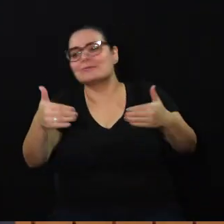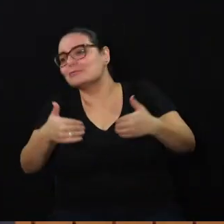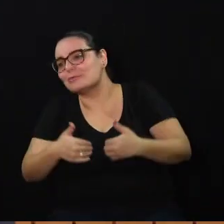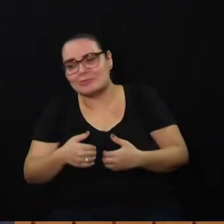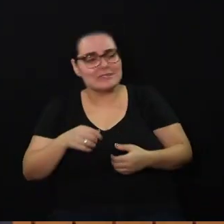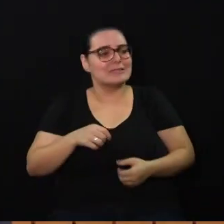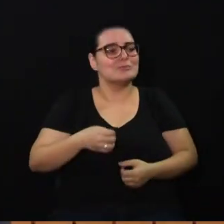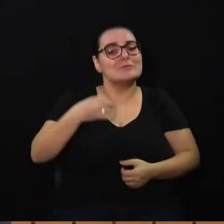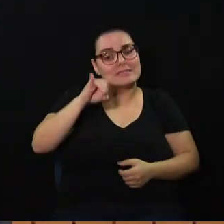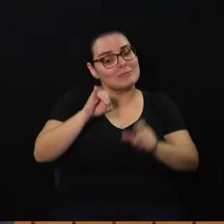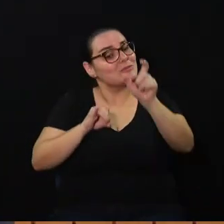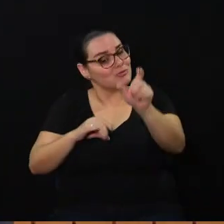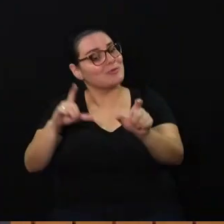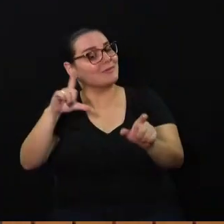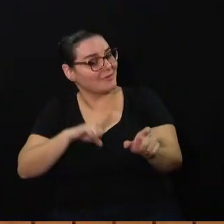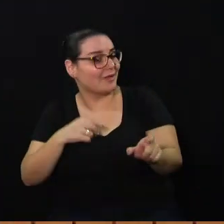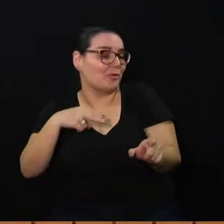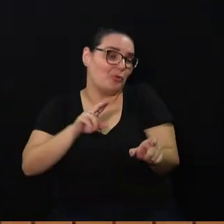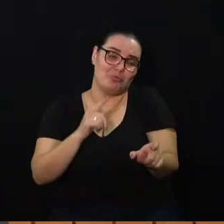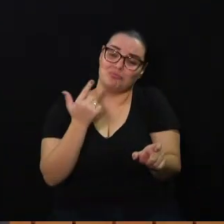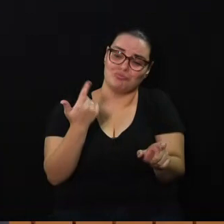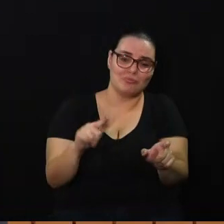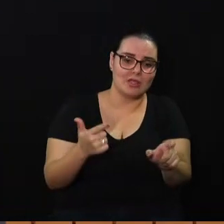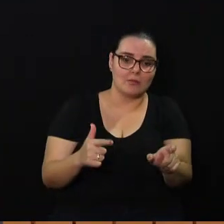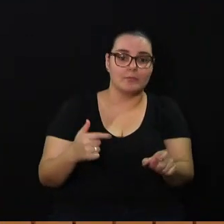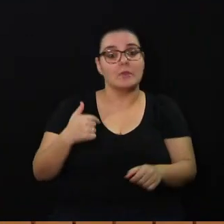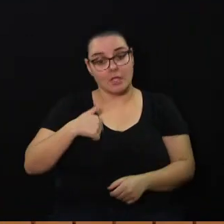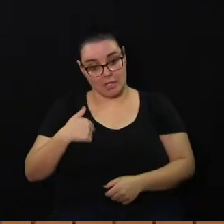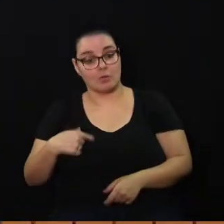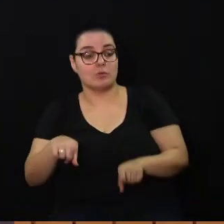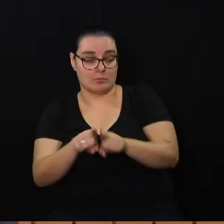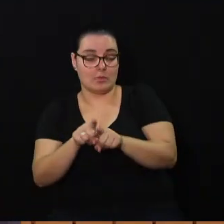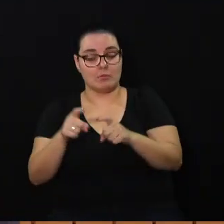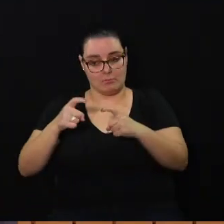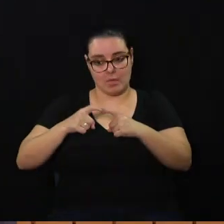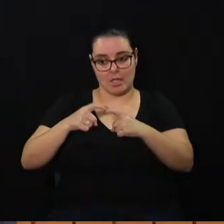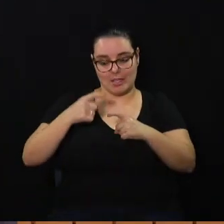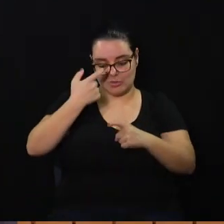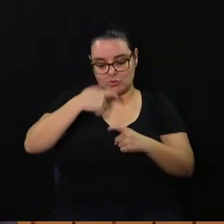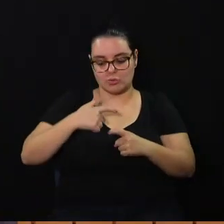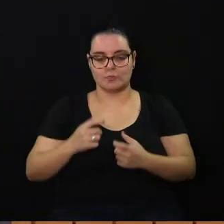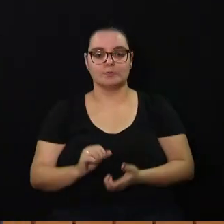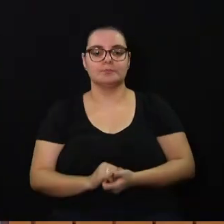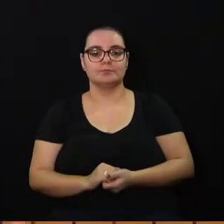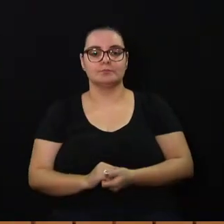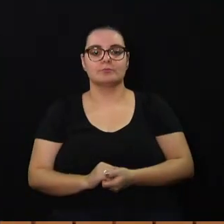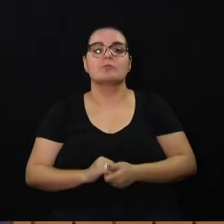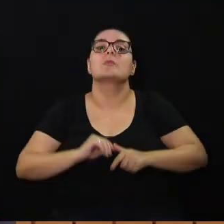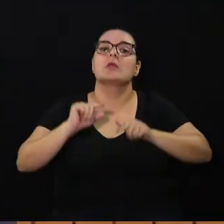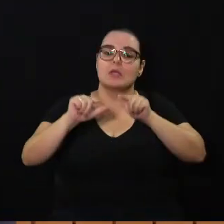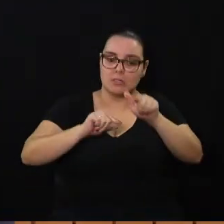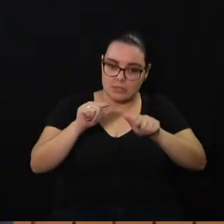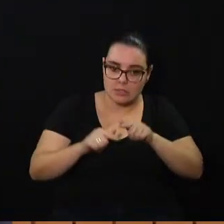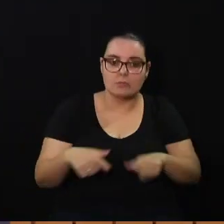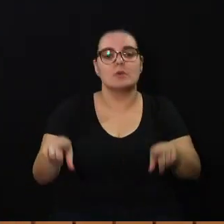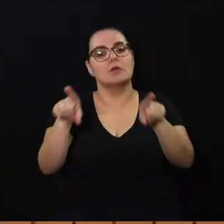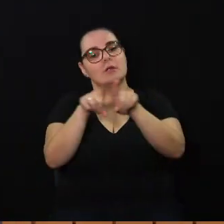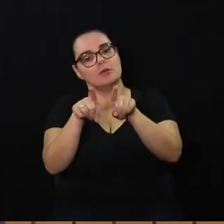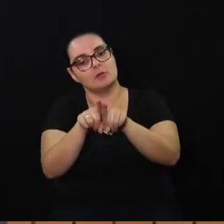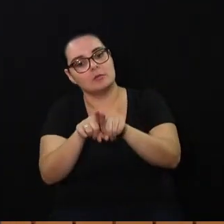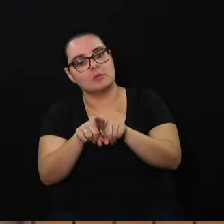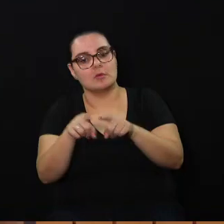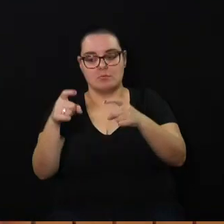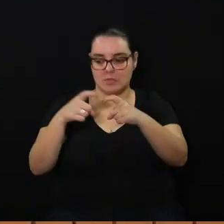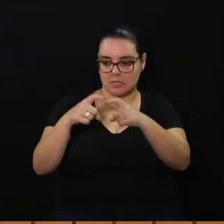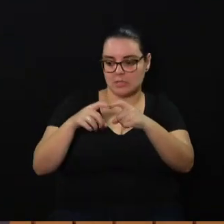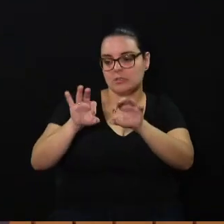a respeito do autismo eu sou médico também além de estar presente nessa comissão e trabalho é com a medicina